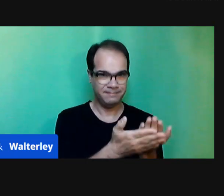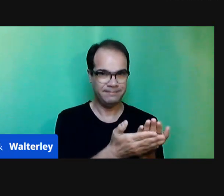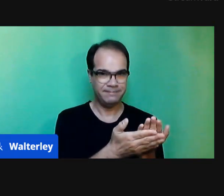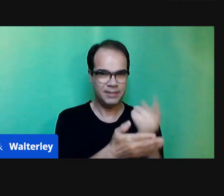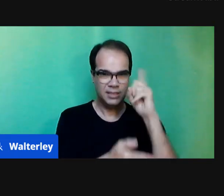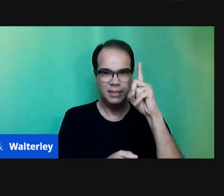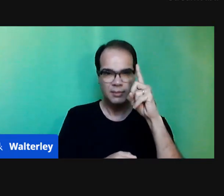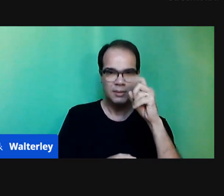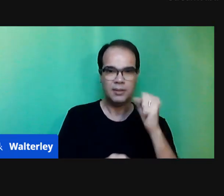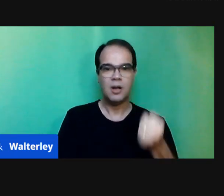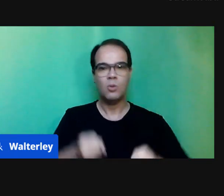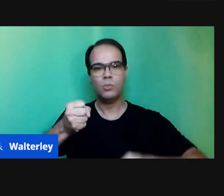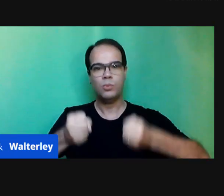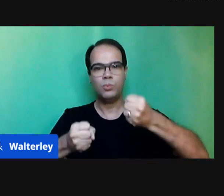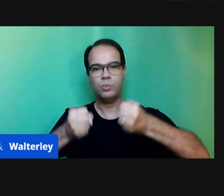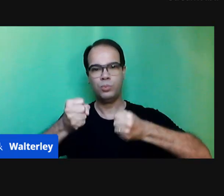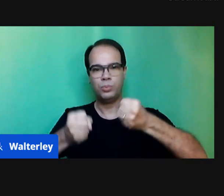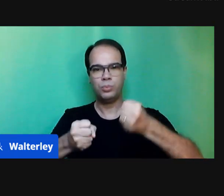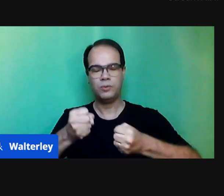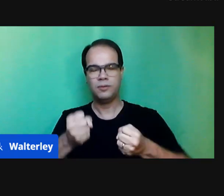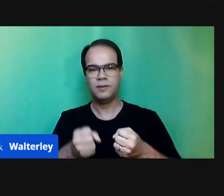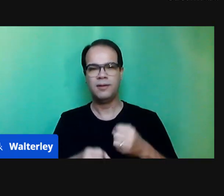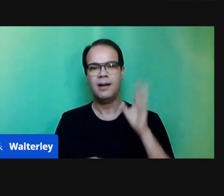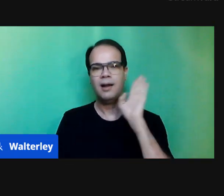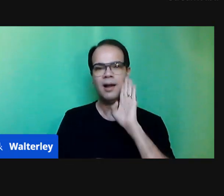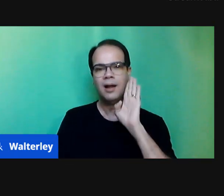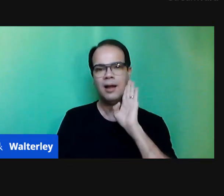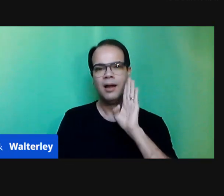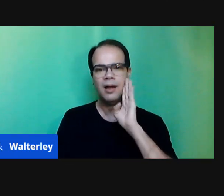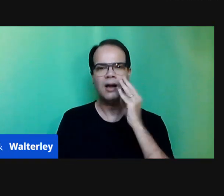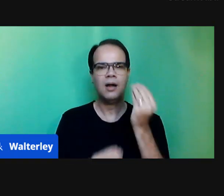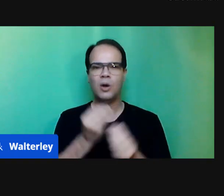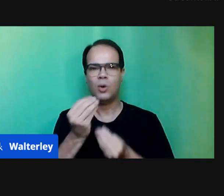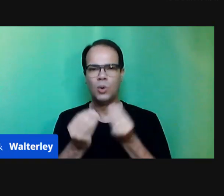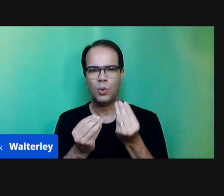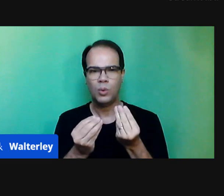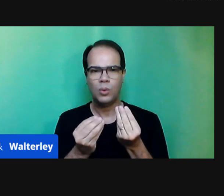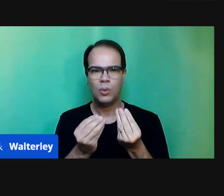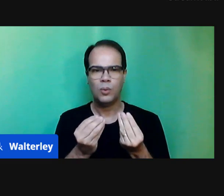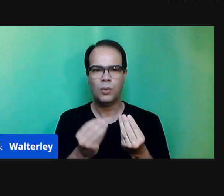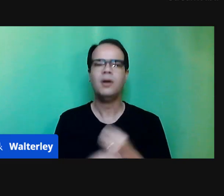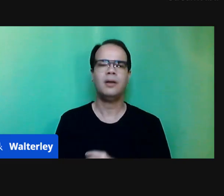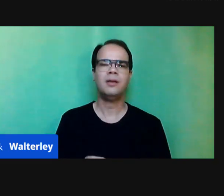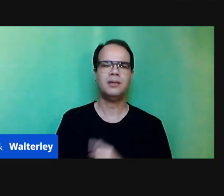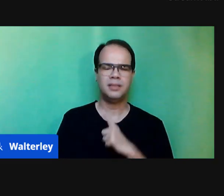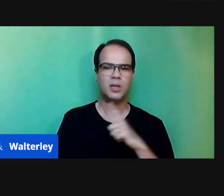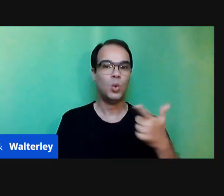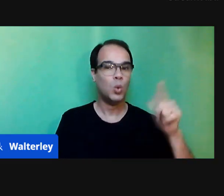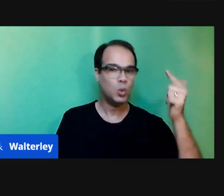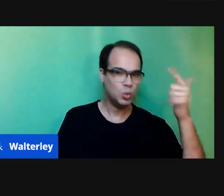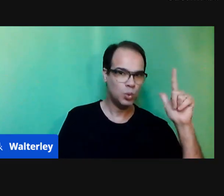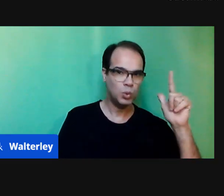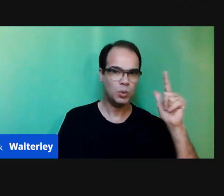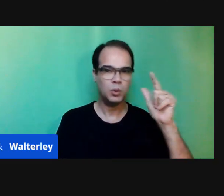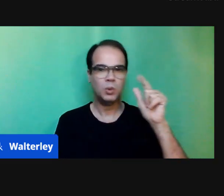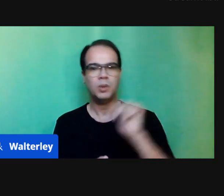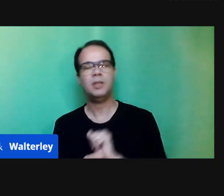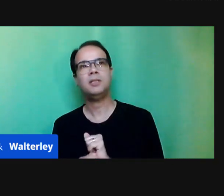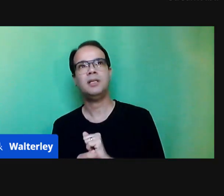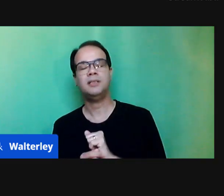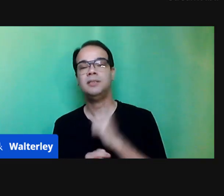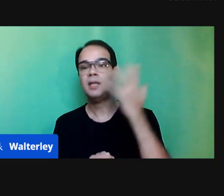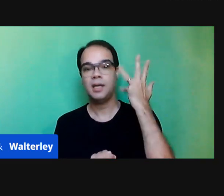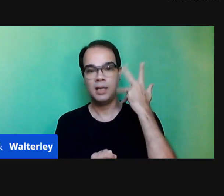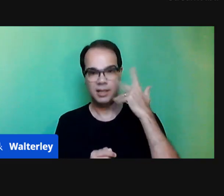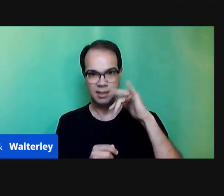programa premiado nacionalmente, e também o Curisto e Cuxisto, que era uma série de ficção infantil